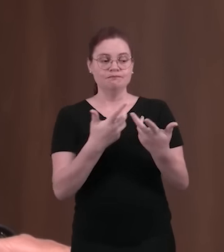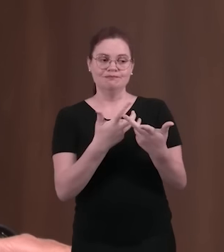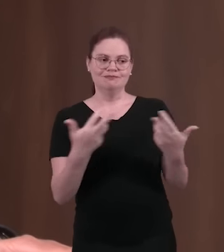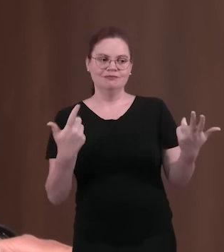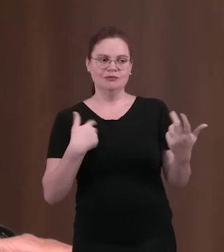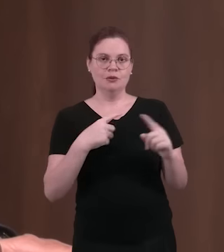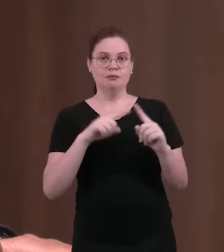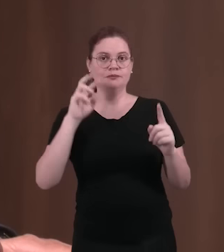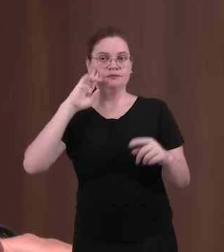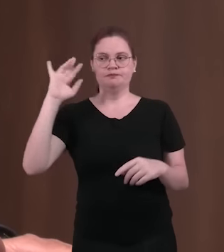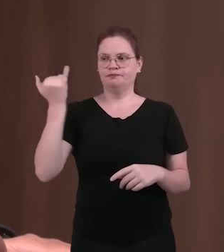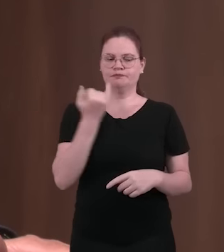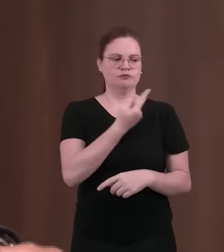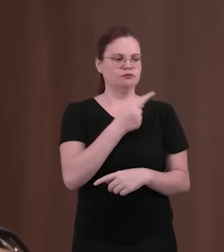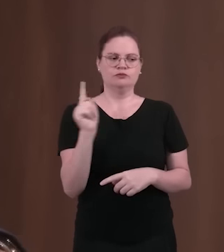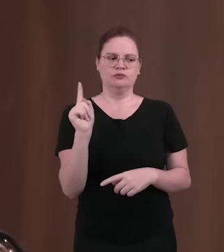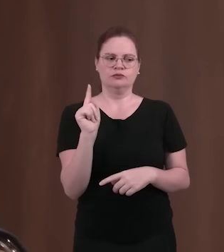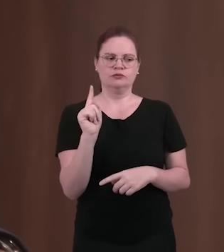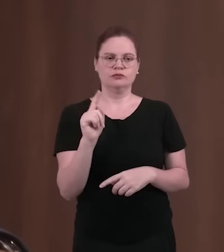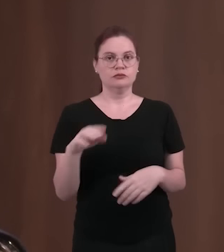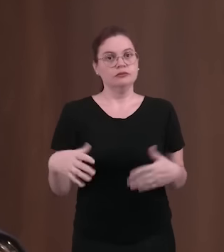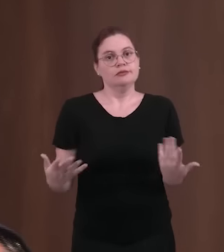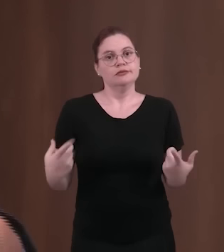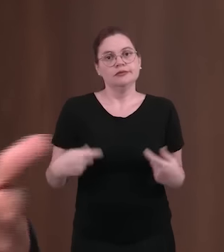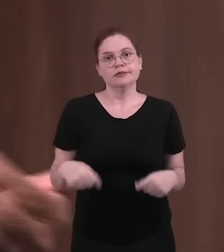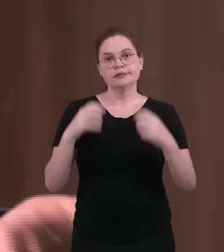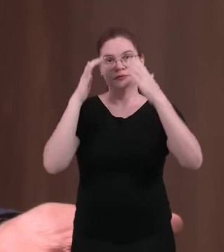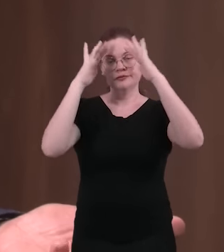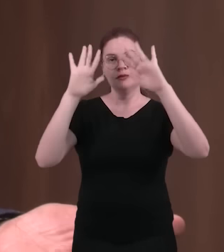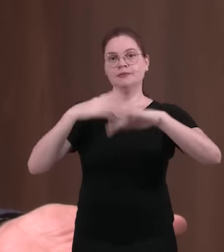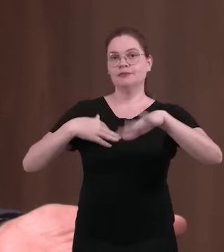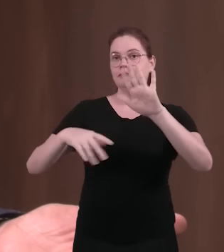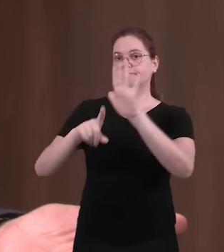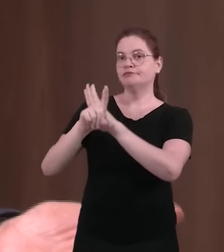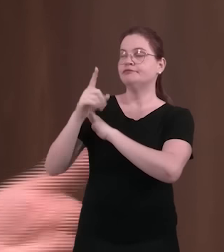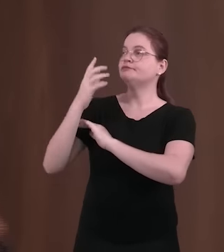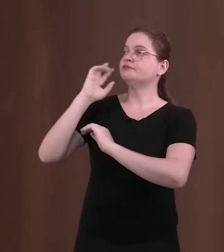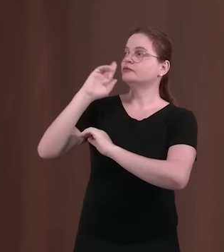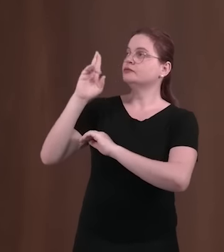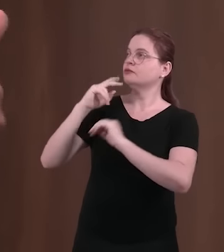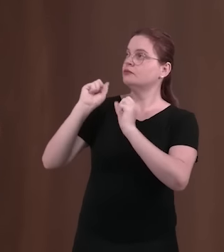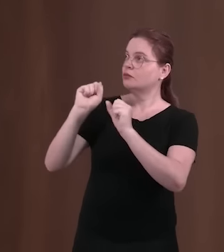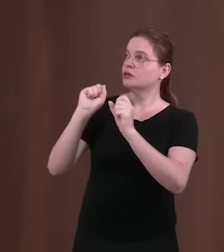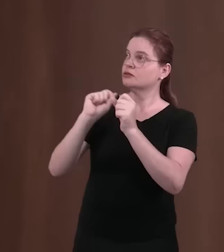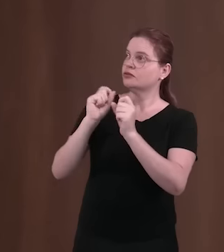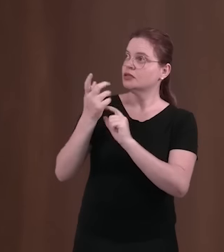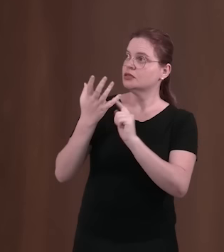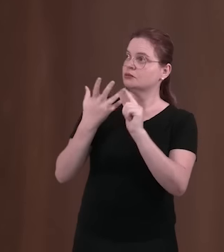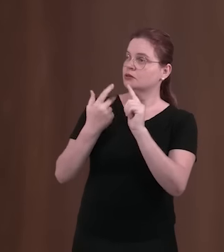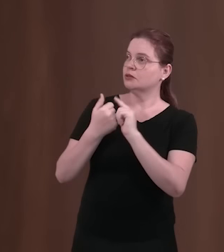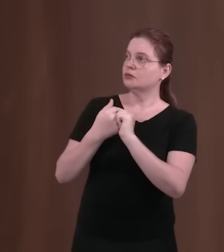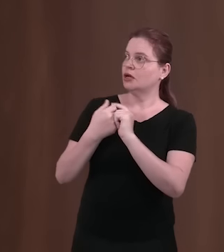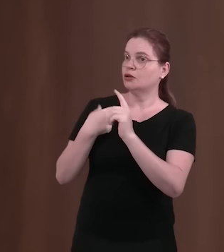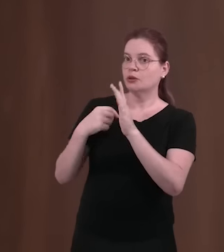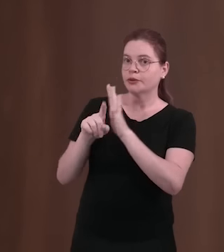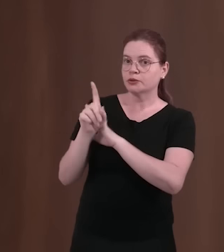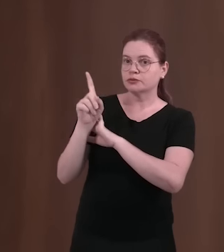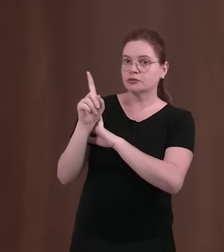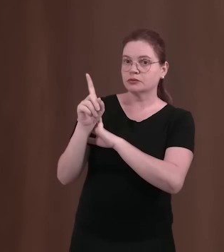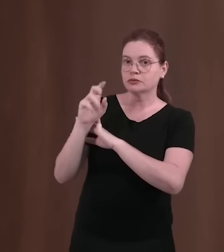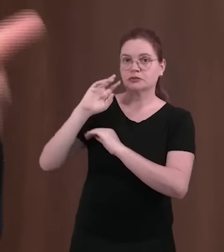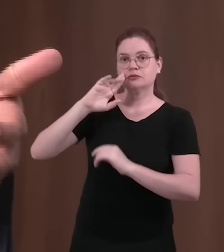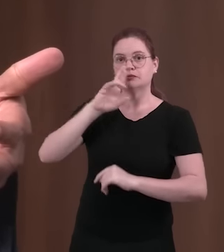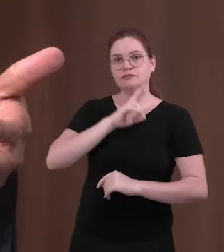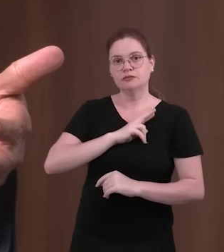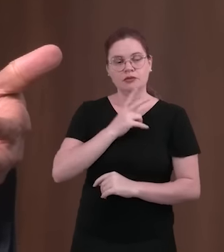outra. Às vezes eu posso perguntar ao Senhor algo: Senhor, eu posso fazer isso? Ou pode dizer, eu estou perguntando. O